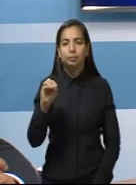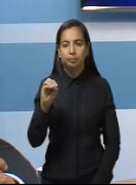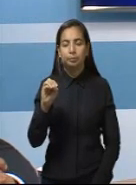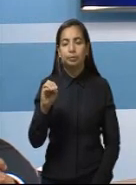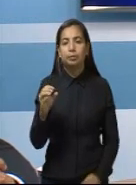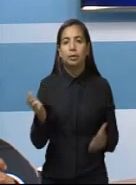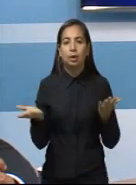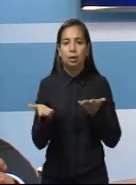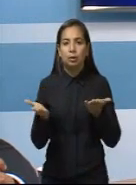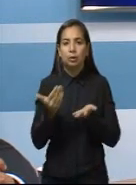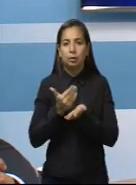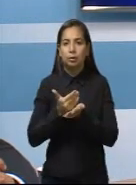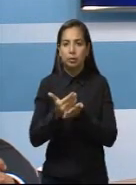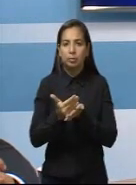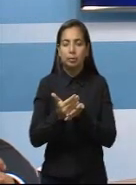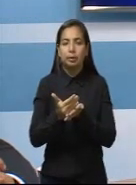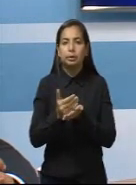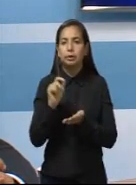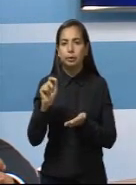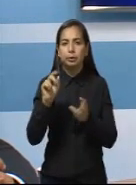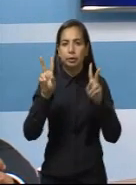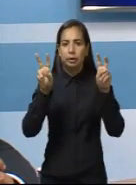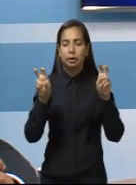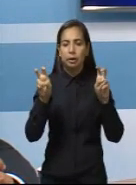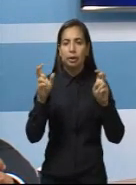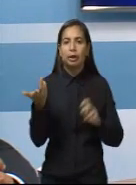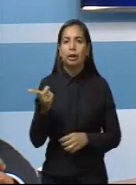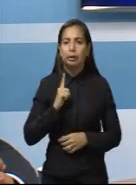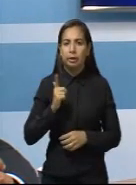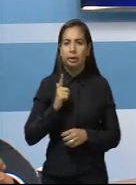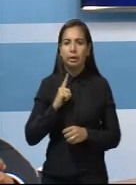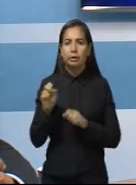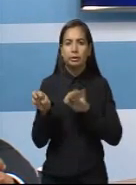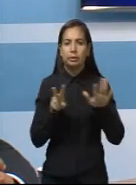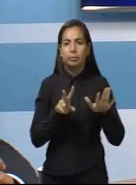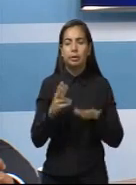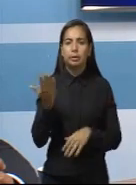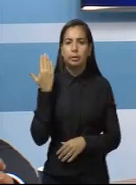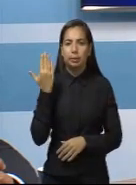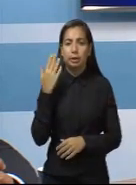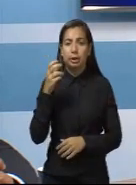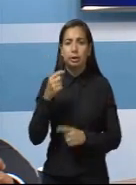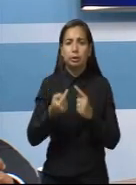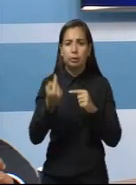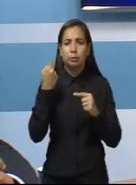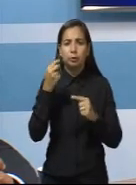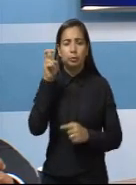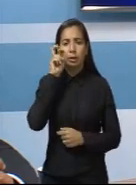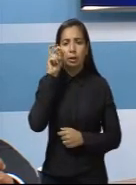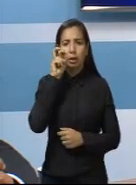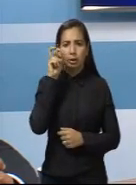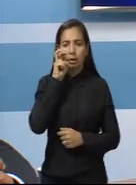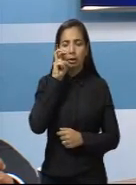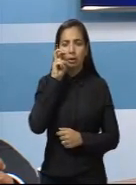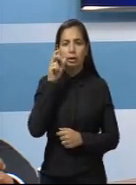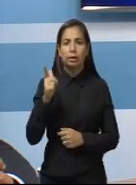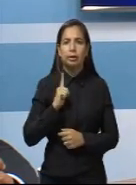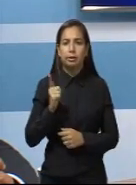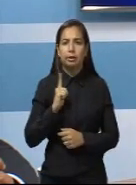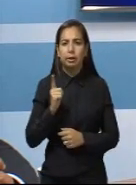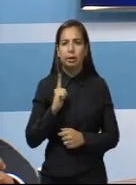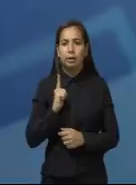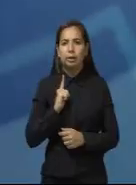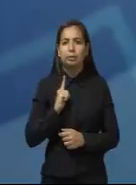Eu quero começar este bloco registrando que na semana que passou, na última quinta-feira, foi lançado